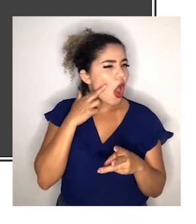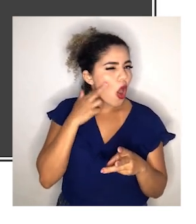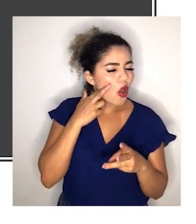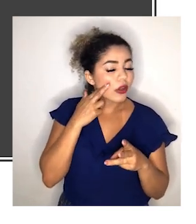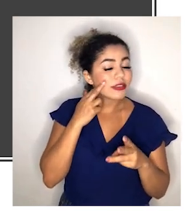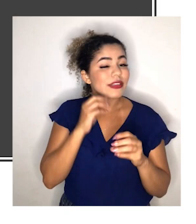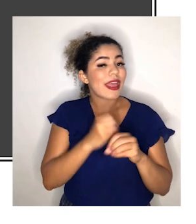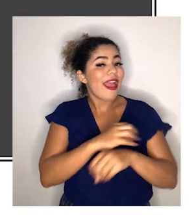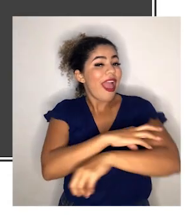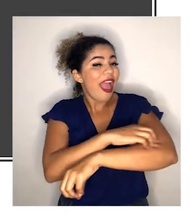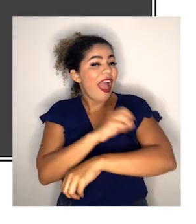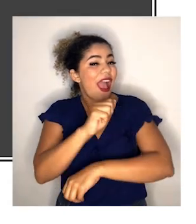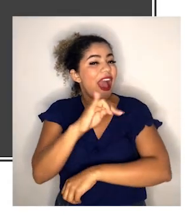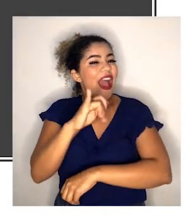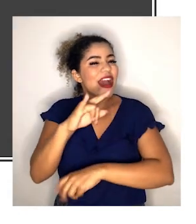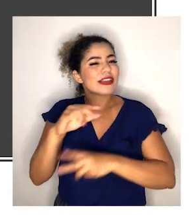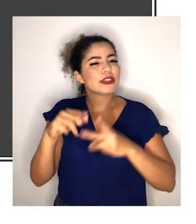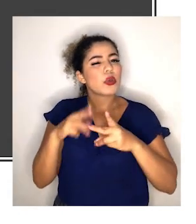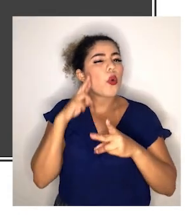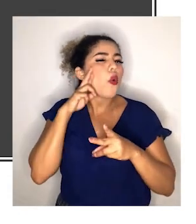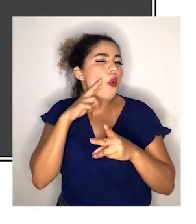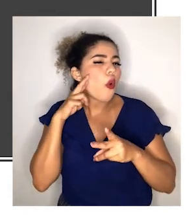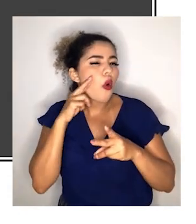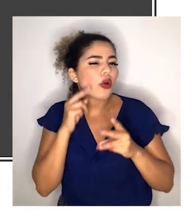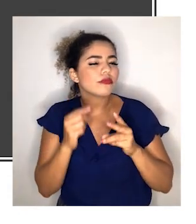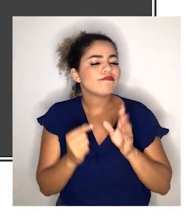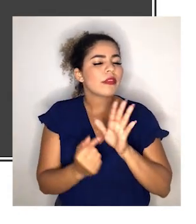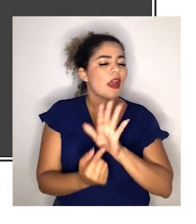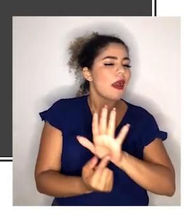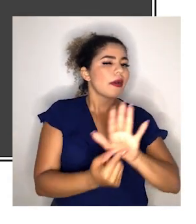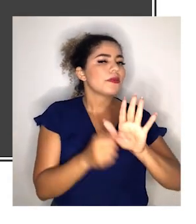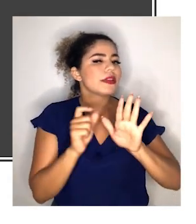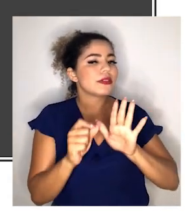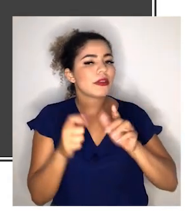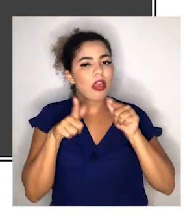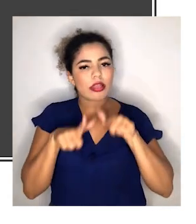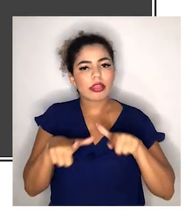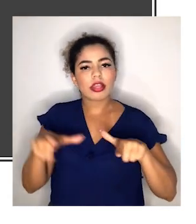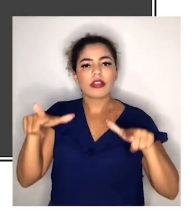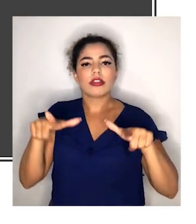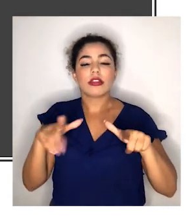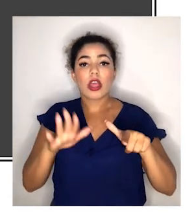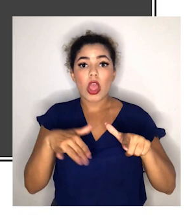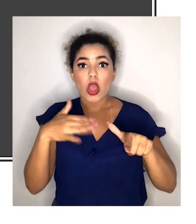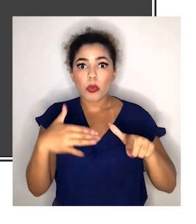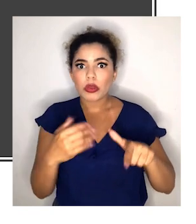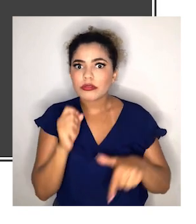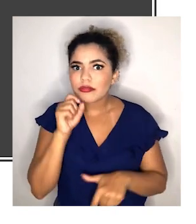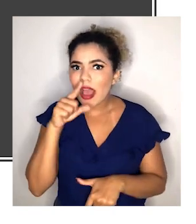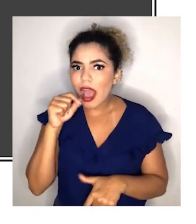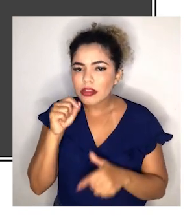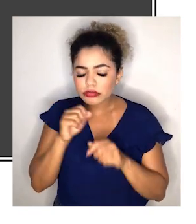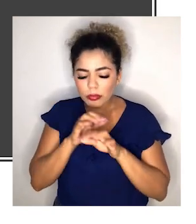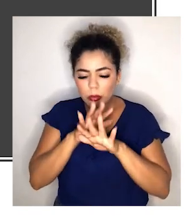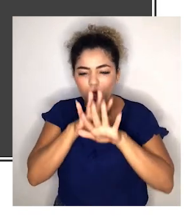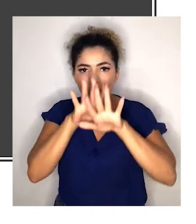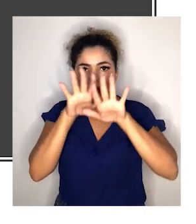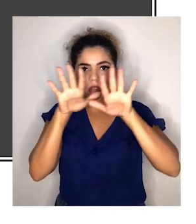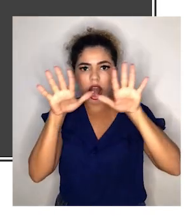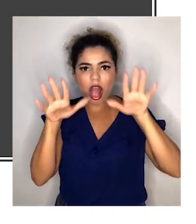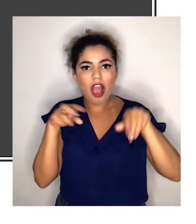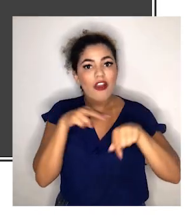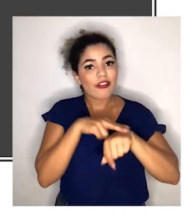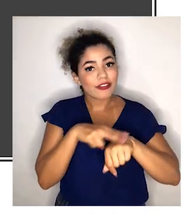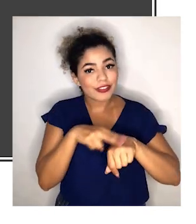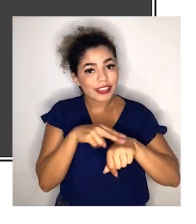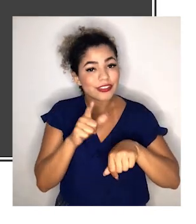substâncias ácidas. Os mais roxinhos já apresentam um grau de neutralidade. E quando você vai para tons de azul,